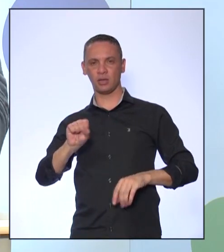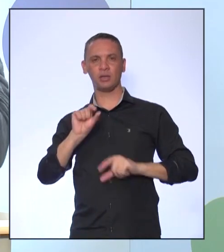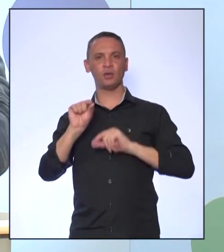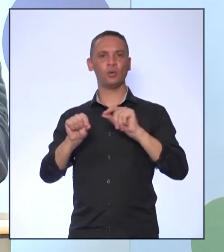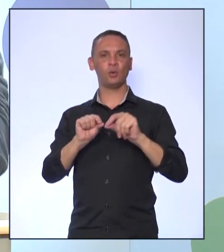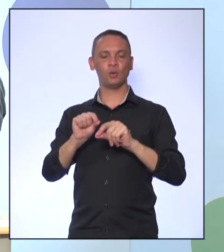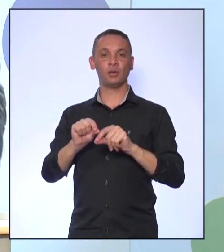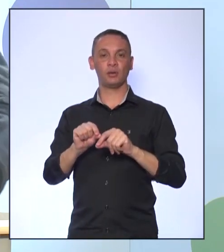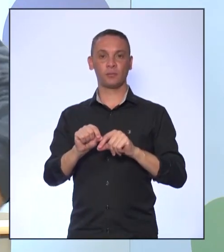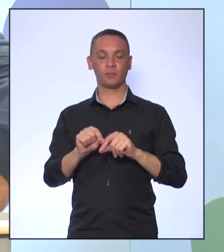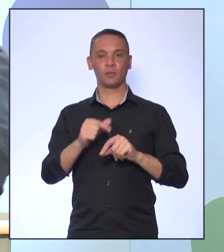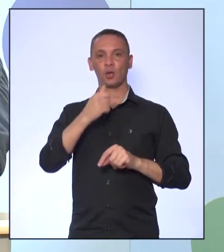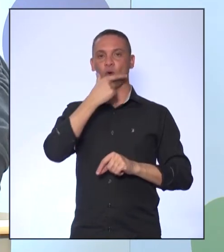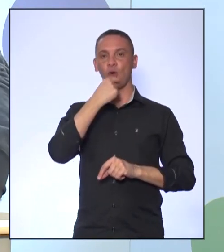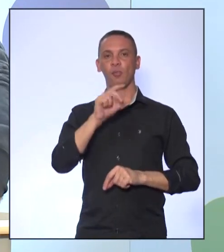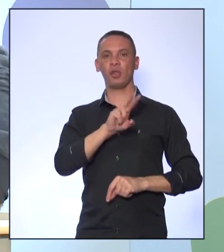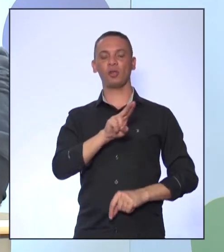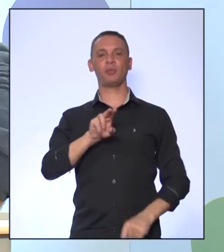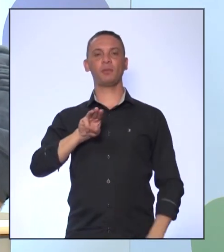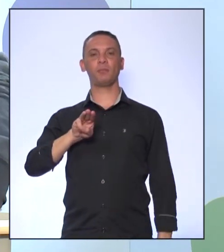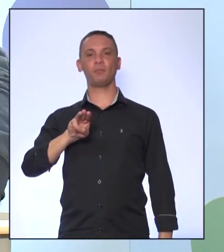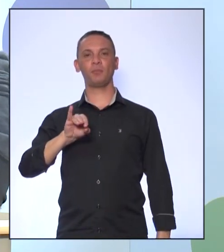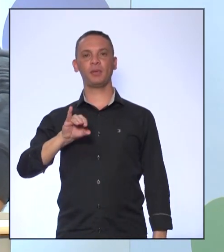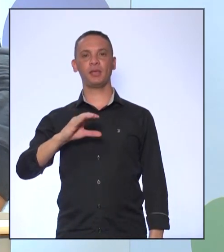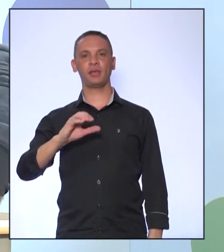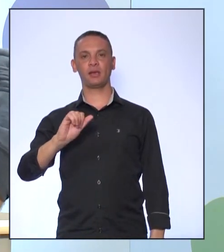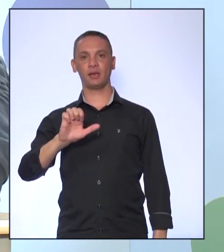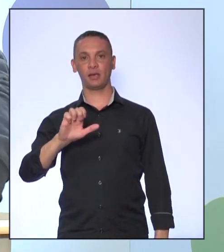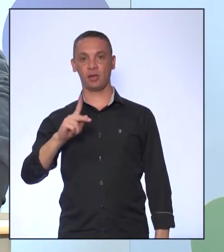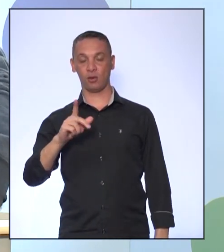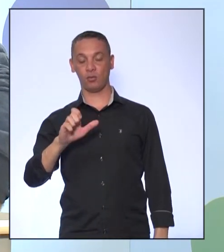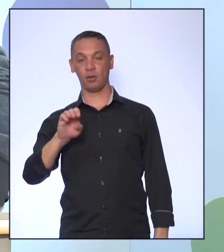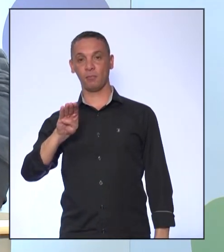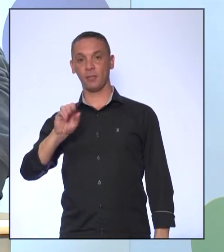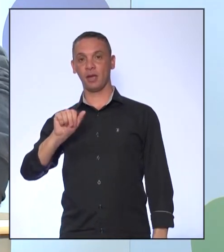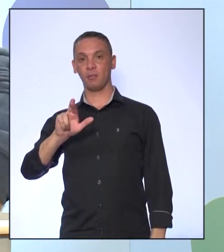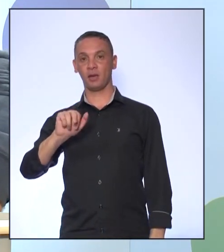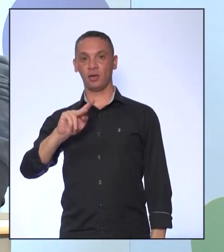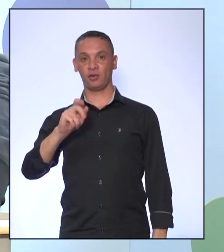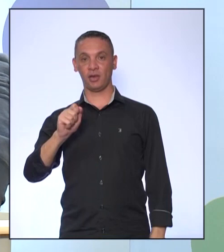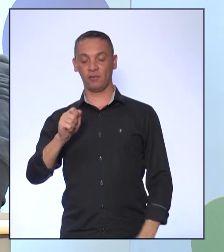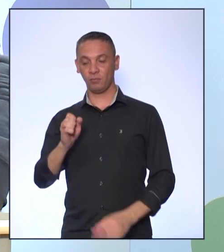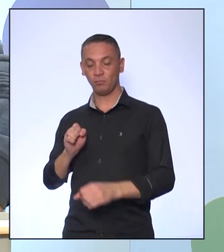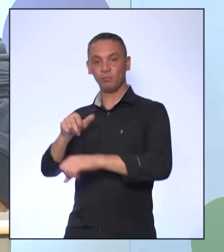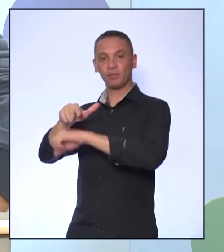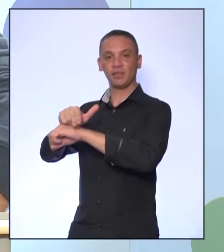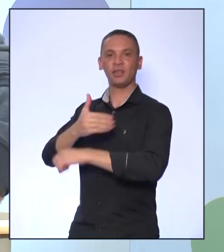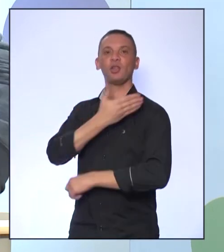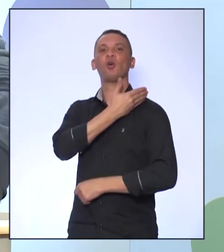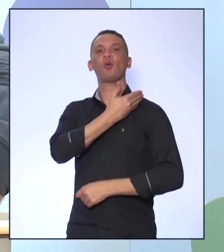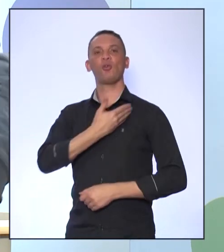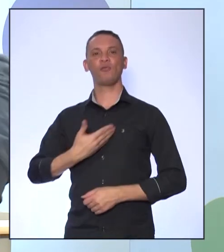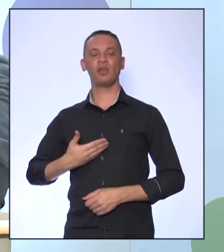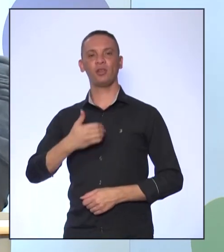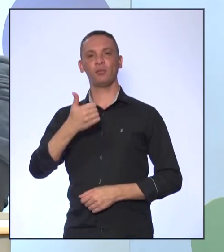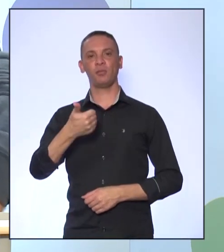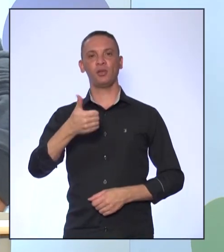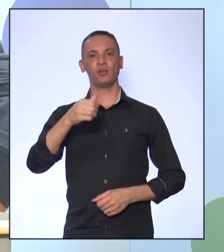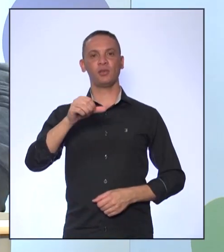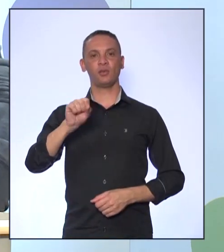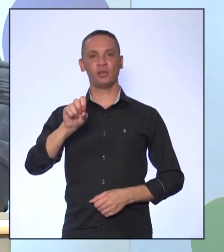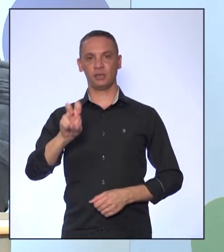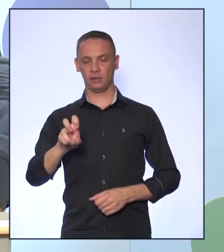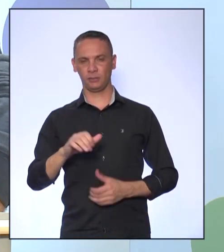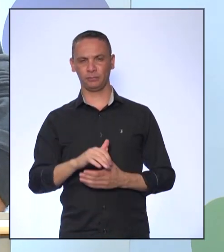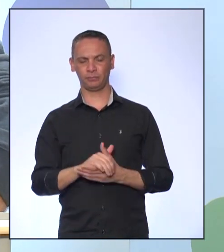a entrada de Mikhail Gorbachev no governo soviético em 1985. E ele implantou 2 reestruturações aí que a